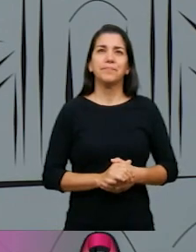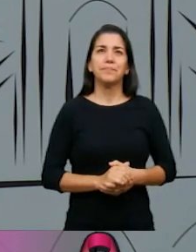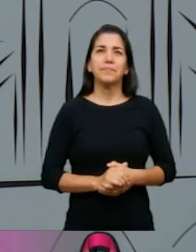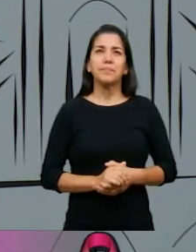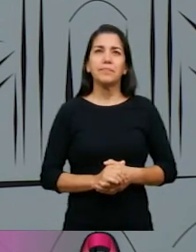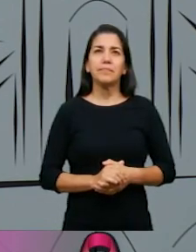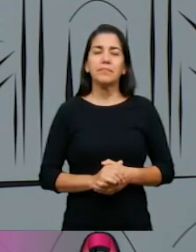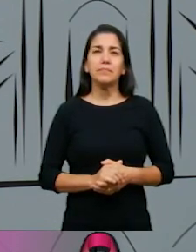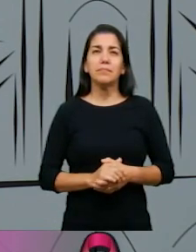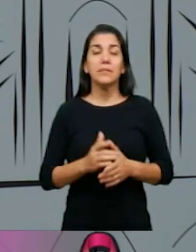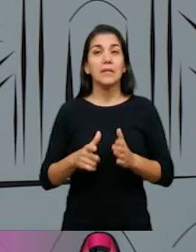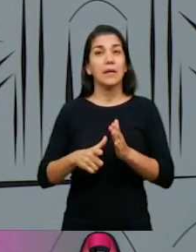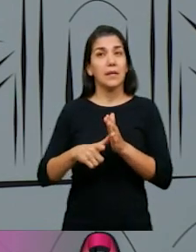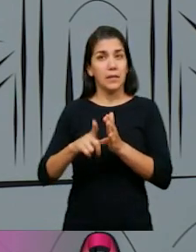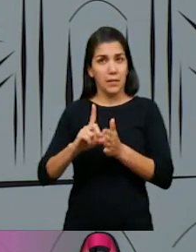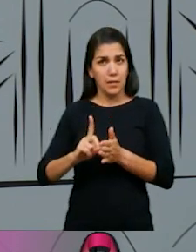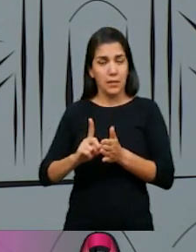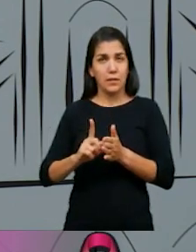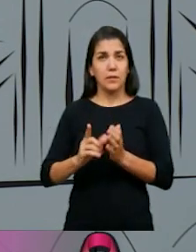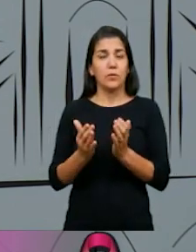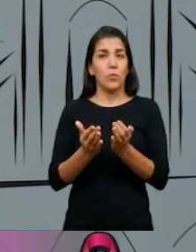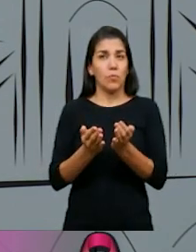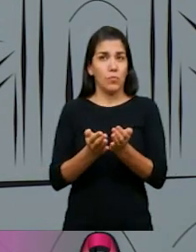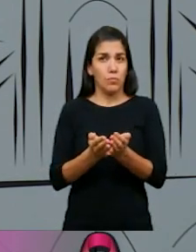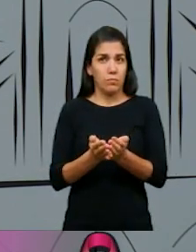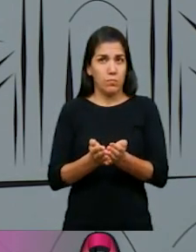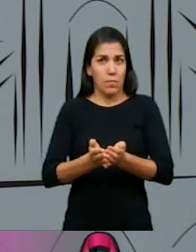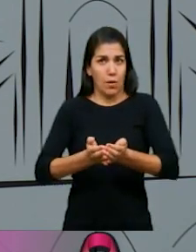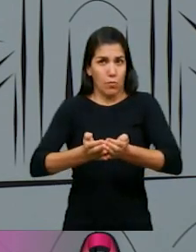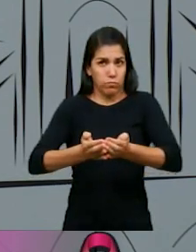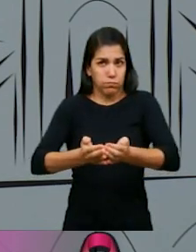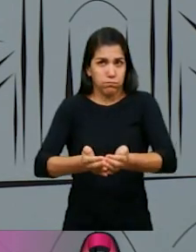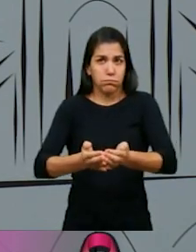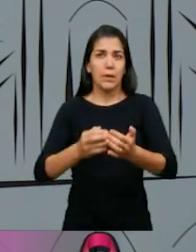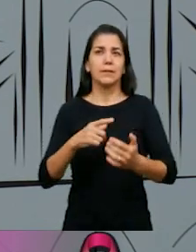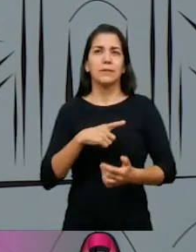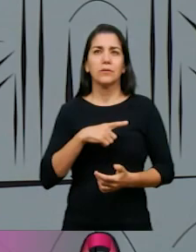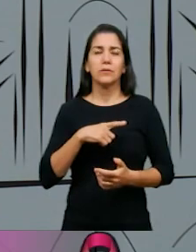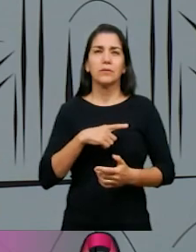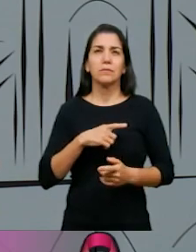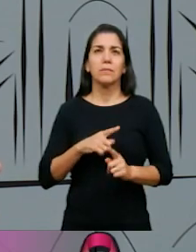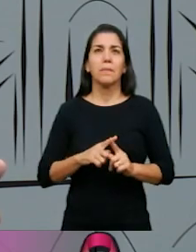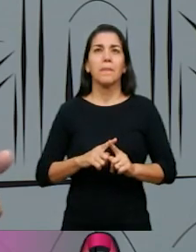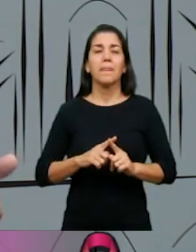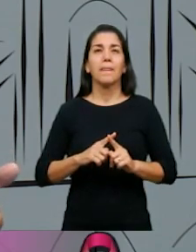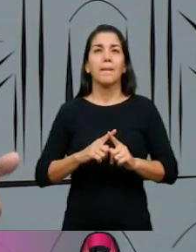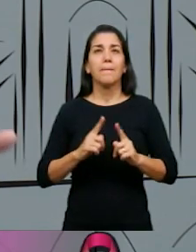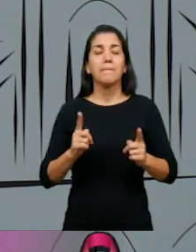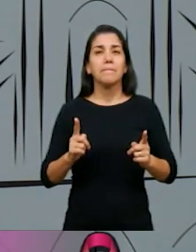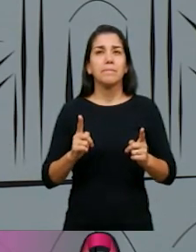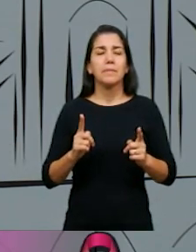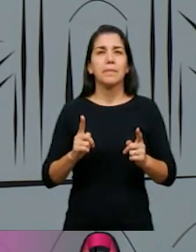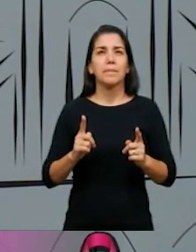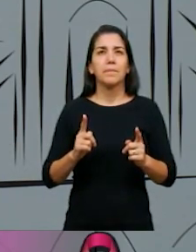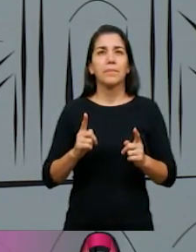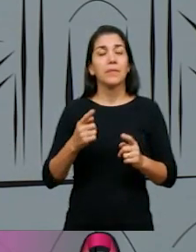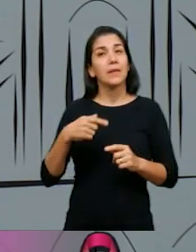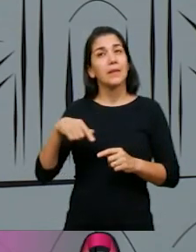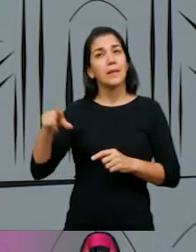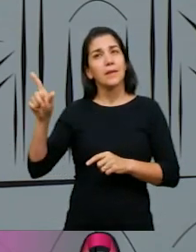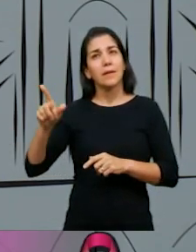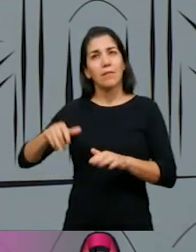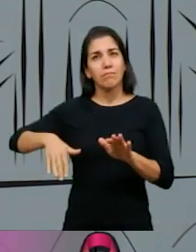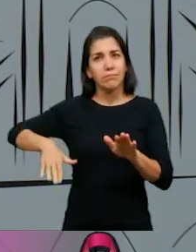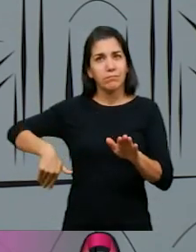embarcação grande na cidade. Essa embarcação ela foi levada para o litoral com a promessa de que viria uma